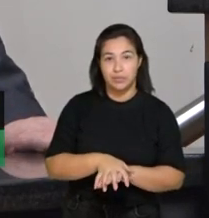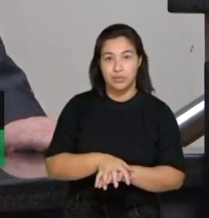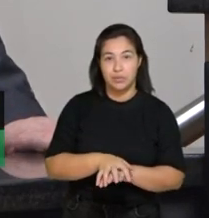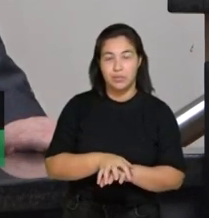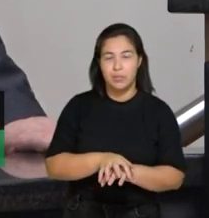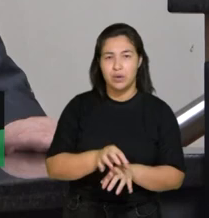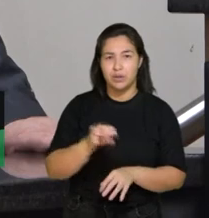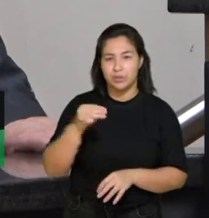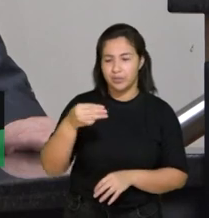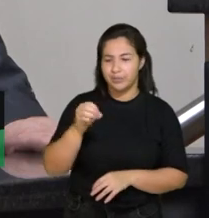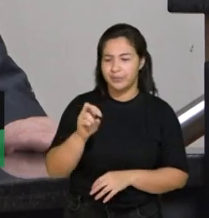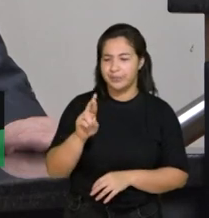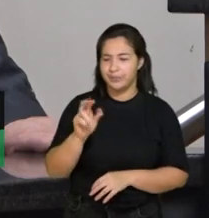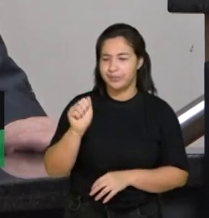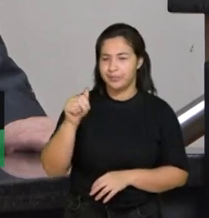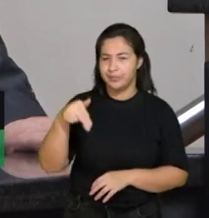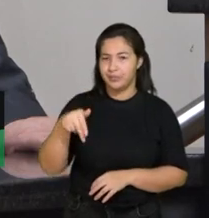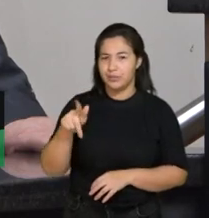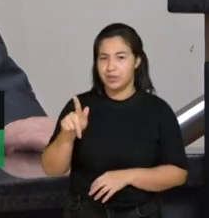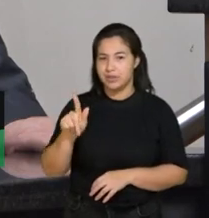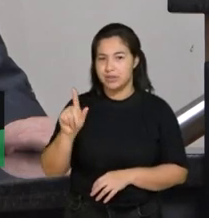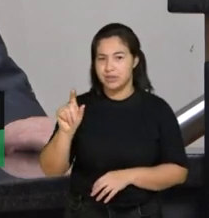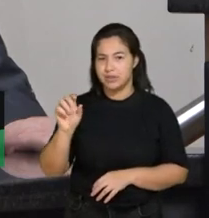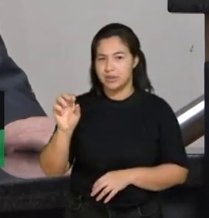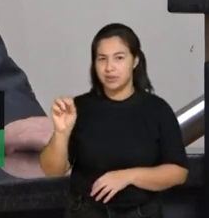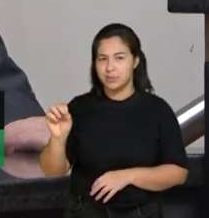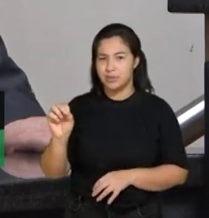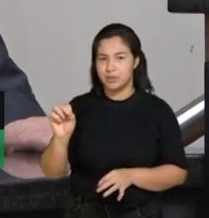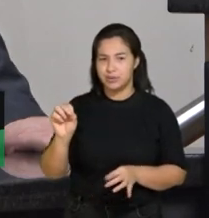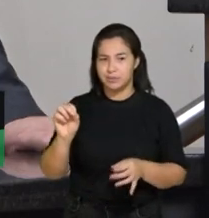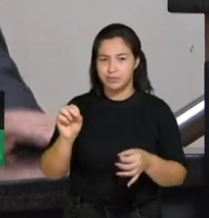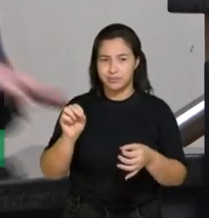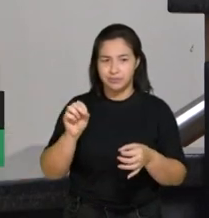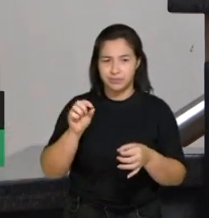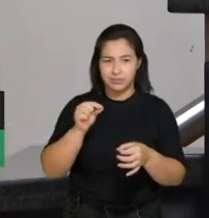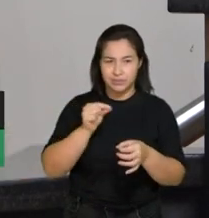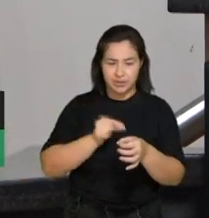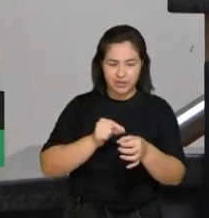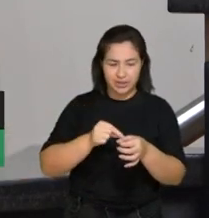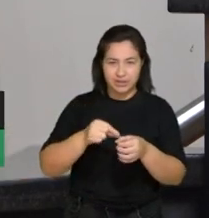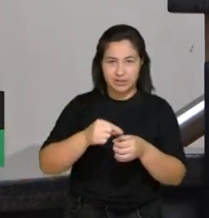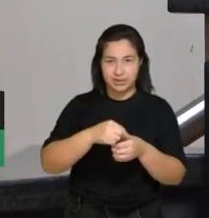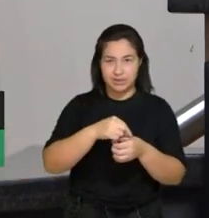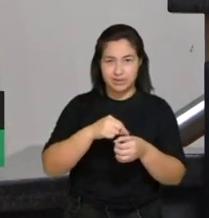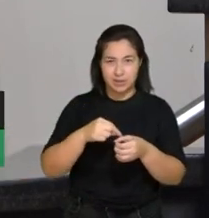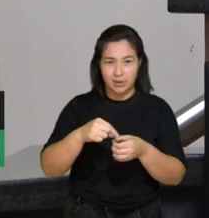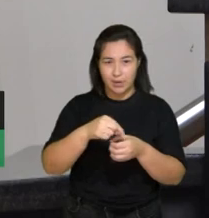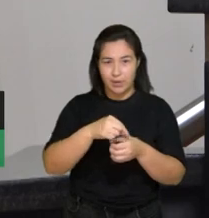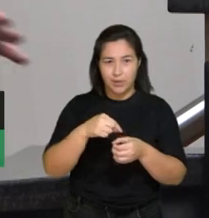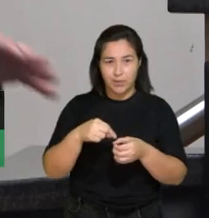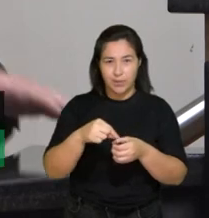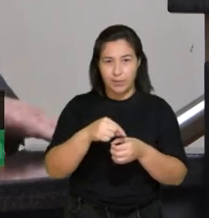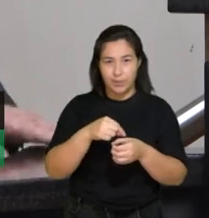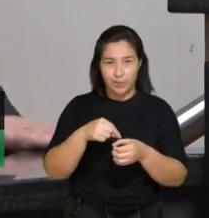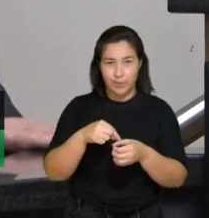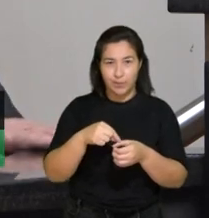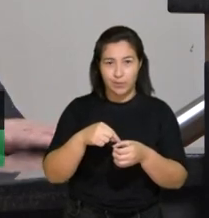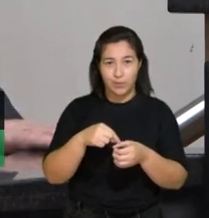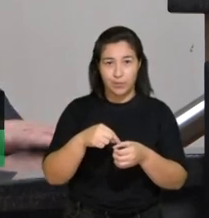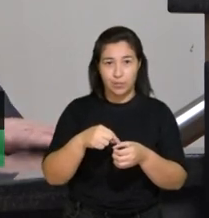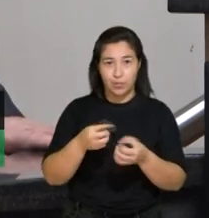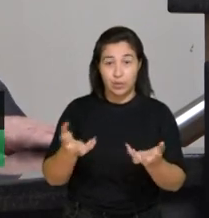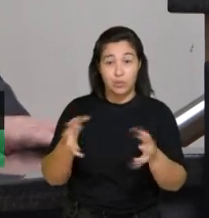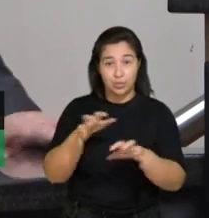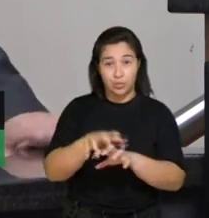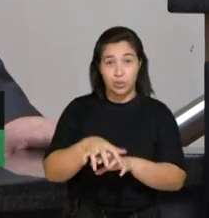na merenda escolar Esse foi um debate que nós construímos em